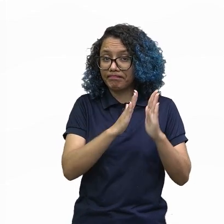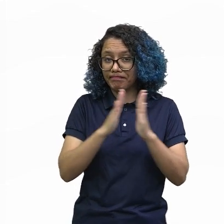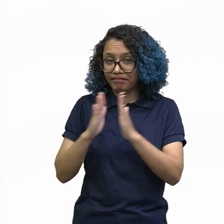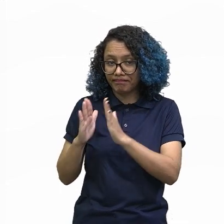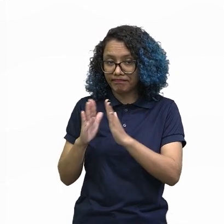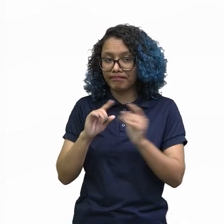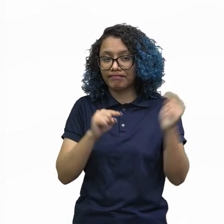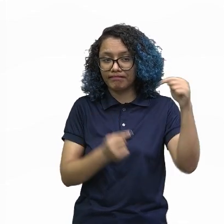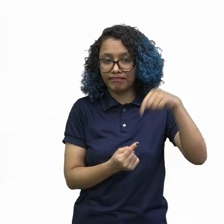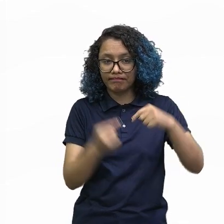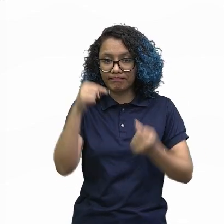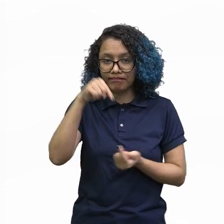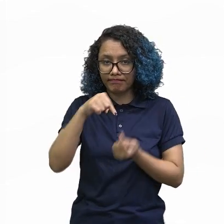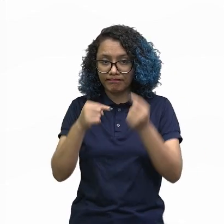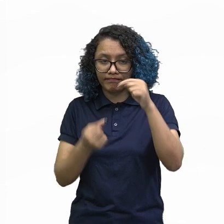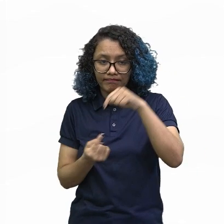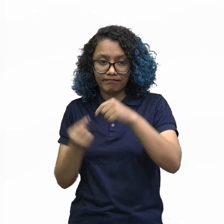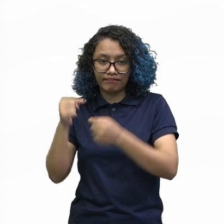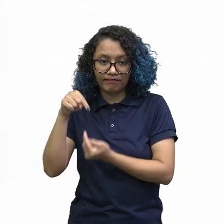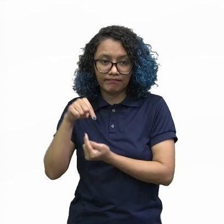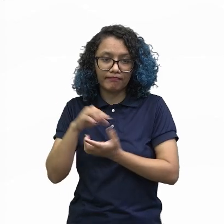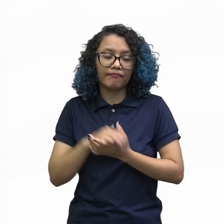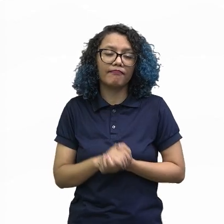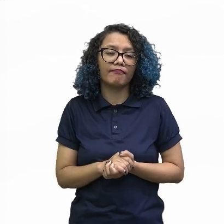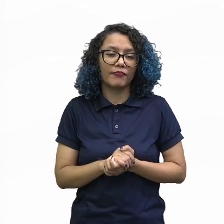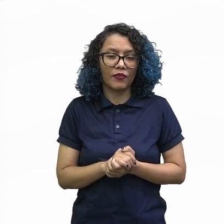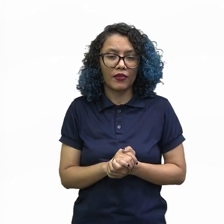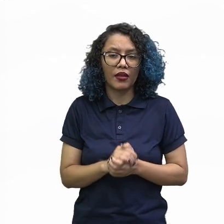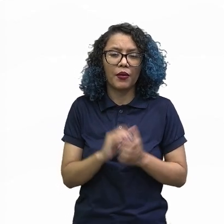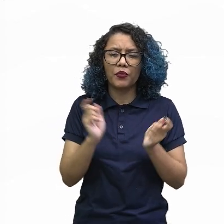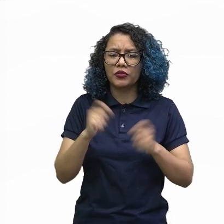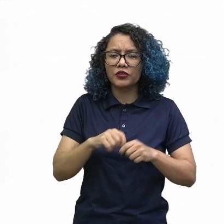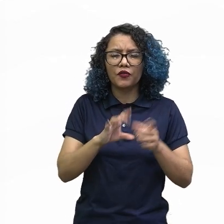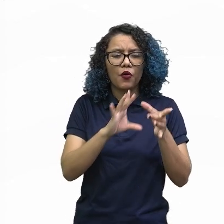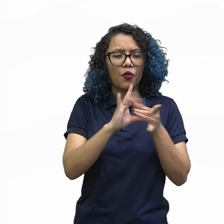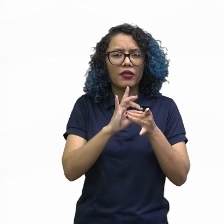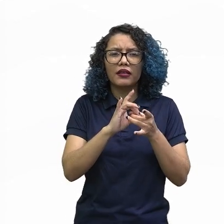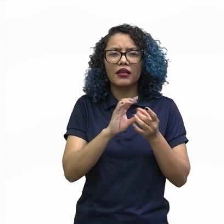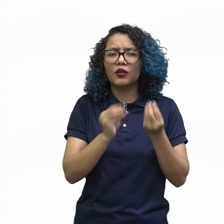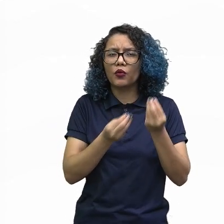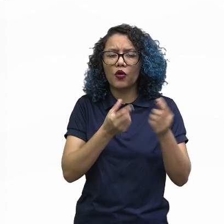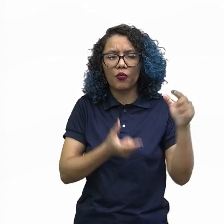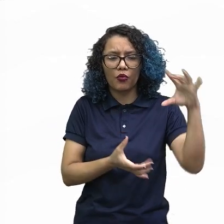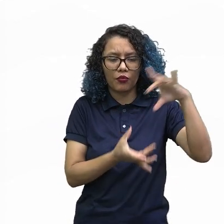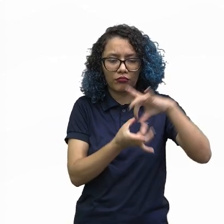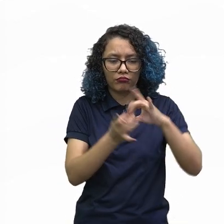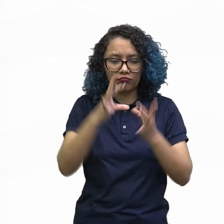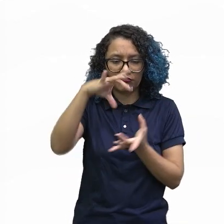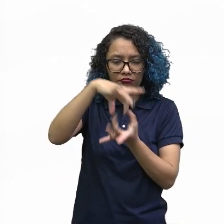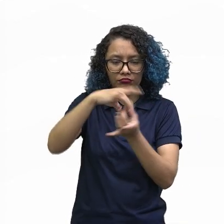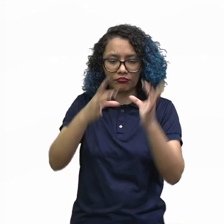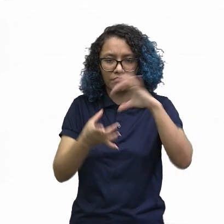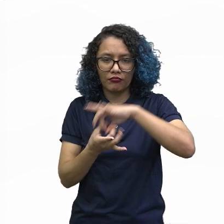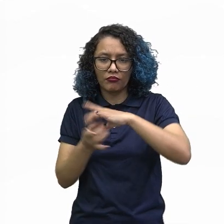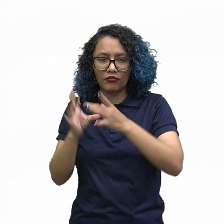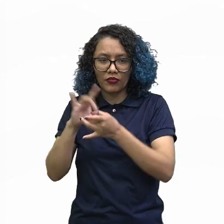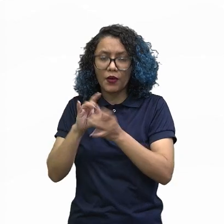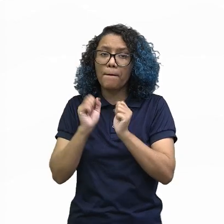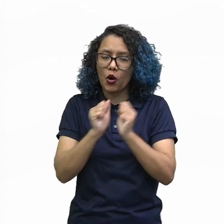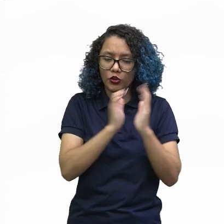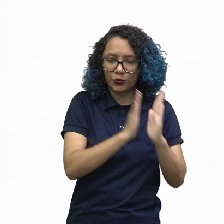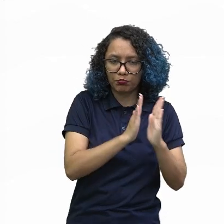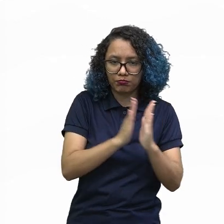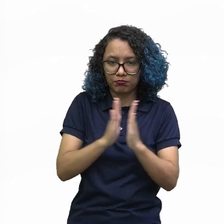geradores. Os geradores podem ser conectados em série num circuito, ou seja, um em seguida do